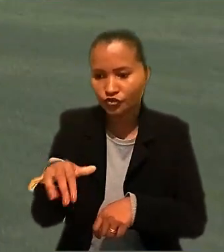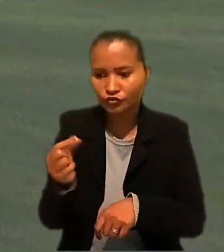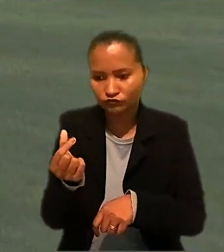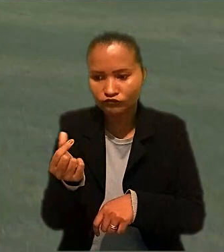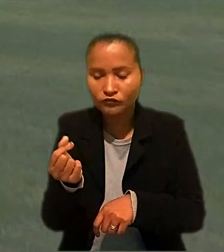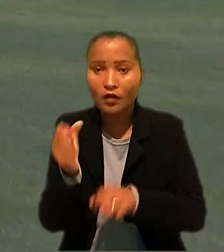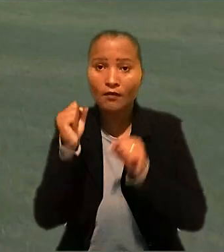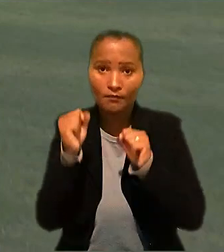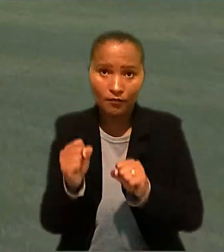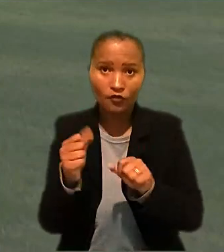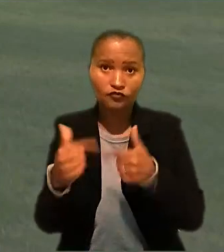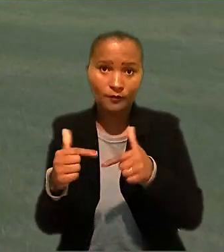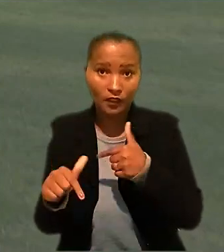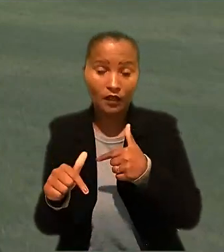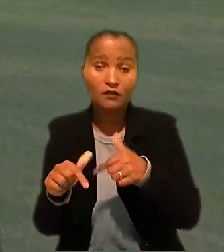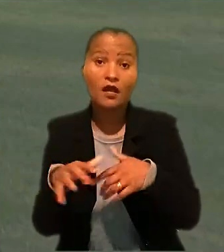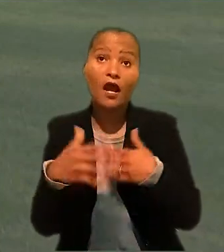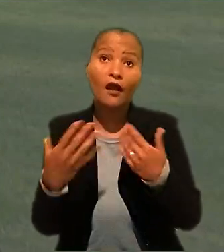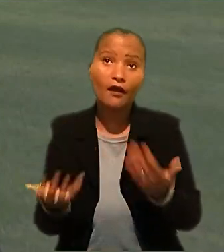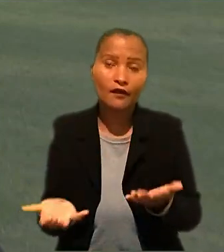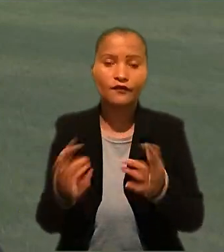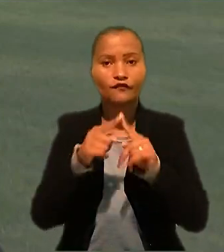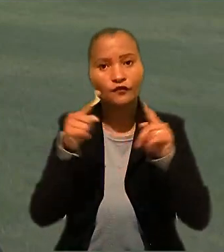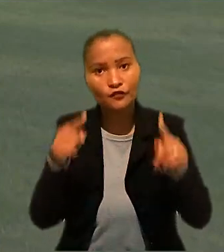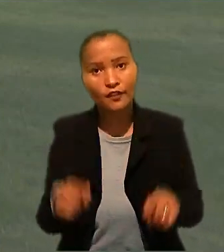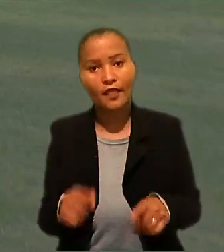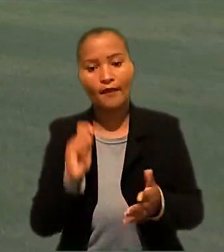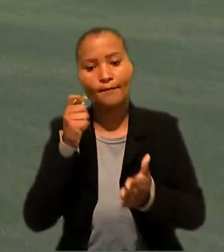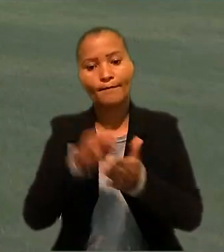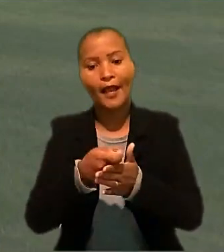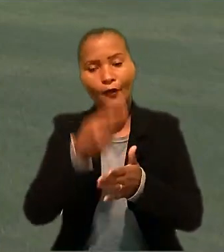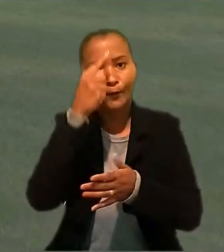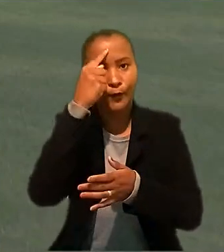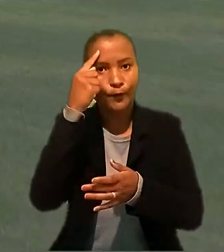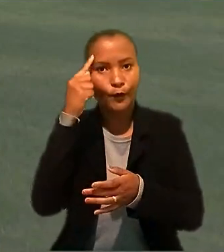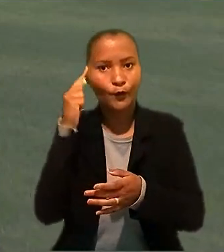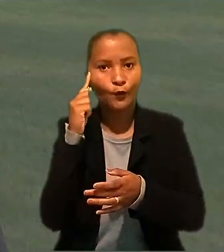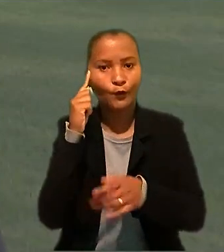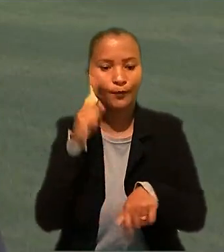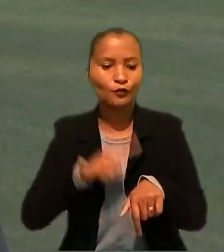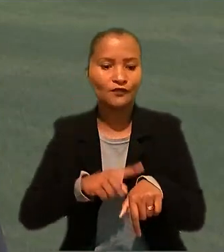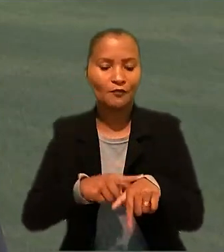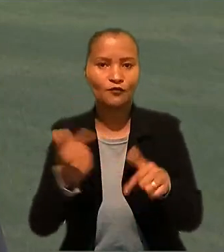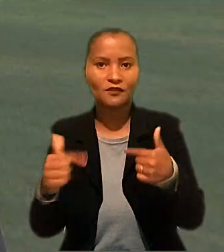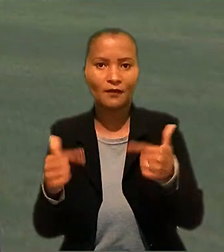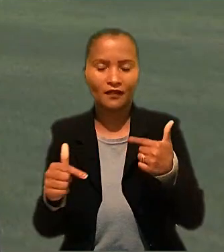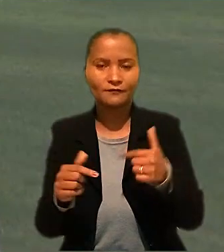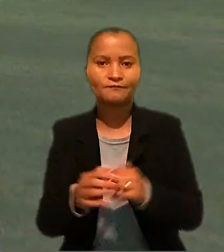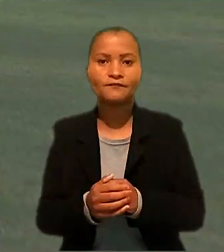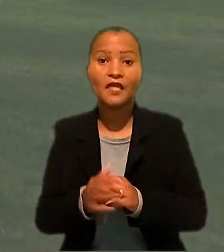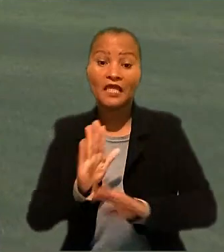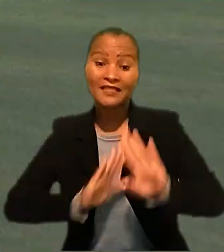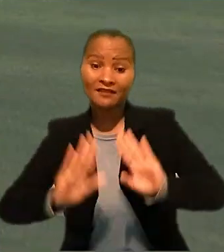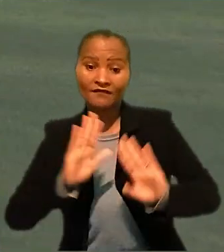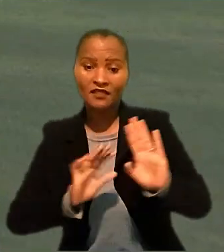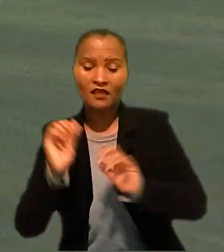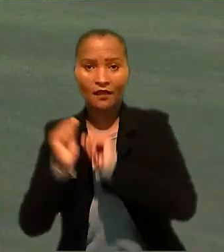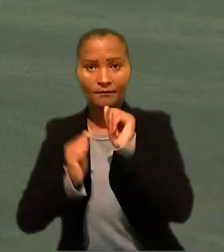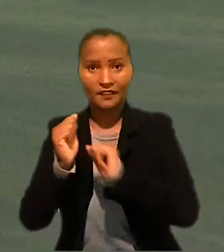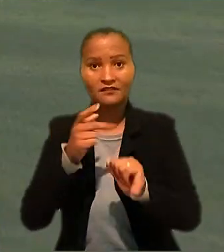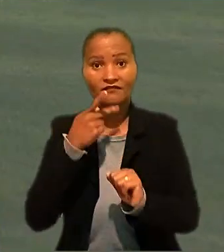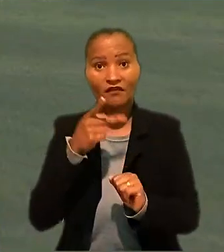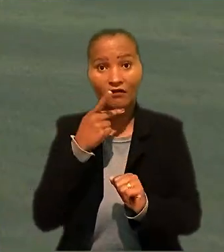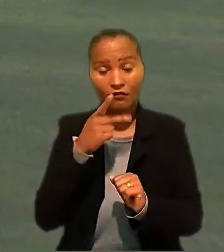Nesse caso, o profissional é remunerado em minutos, pelo tempo trabalhado. Em defesa, a empresa alegou que o